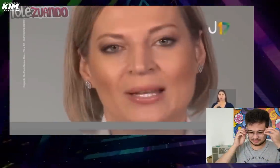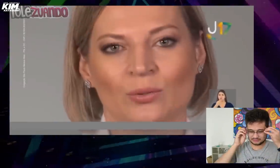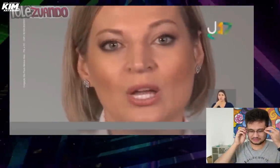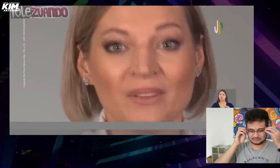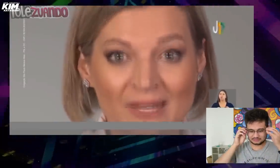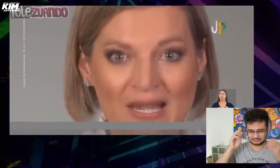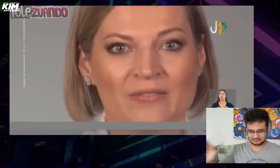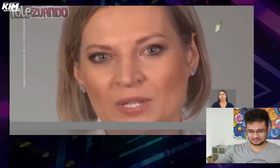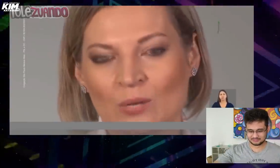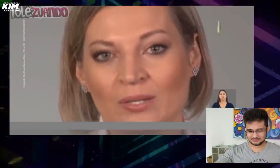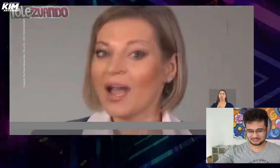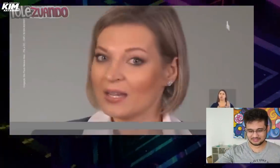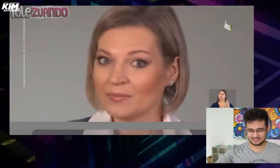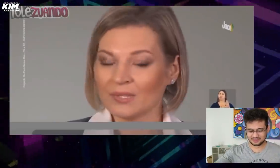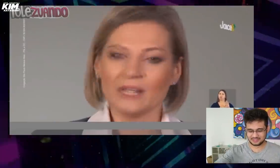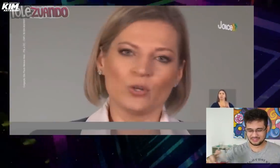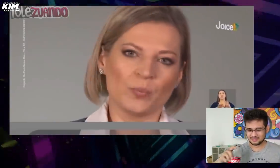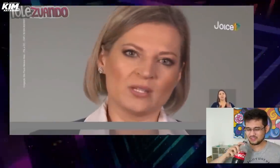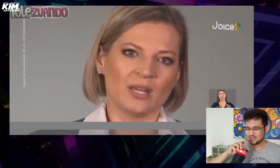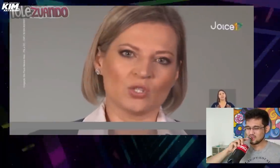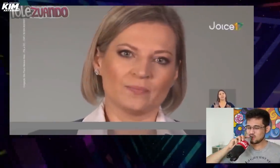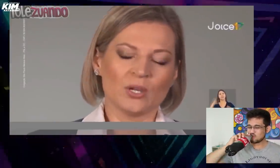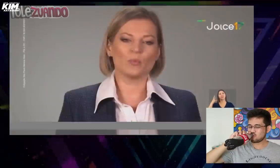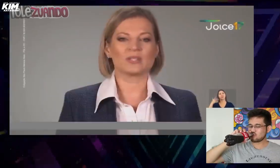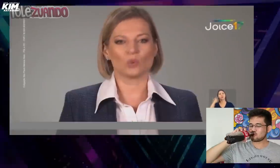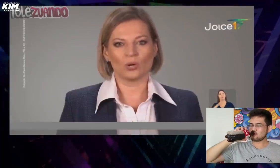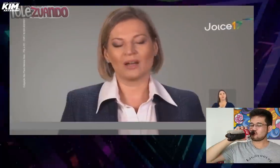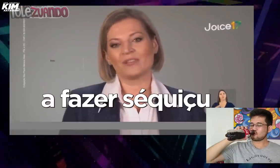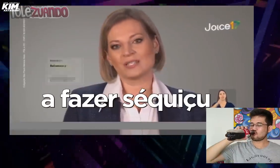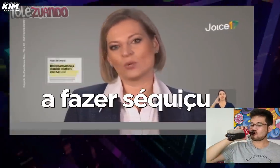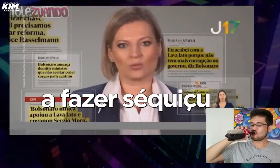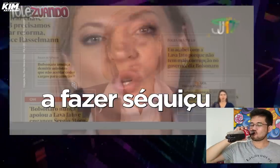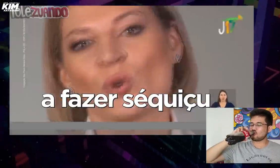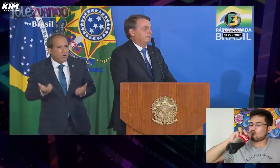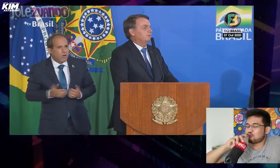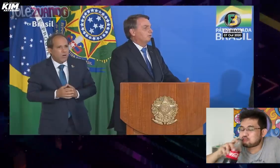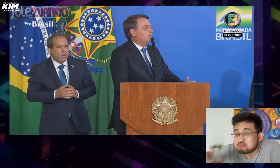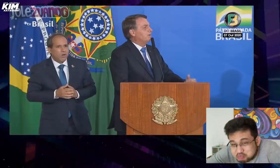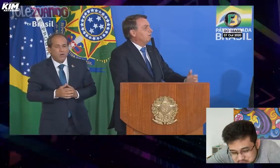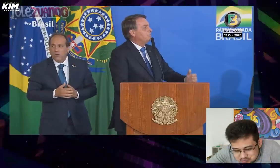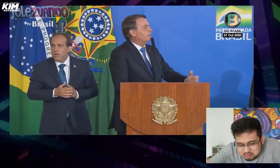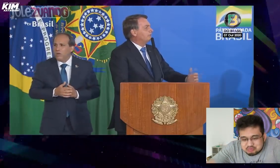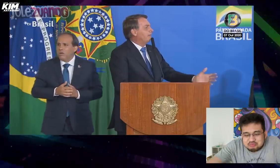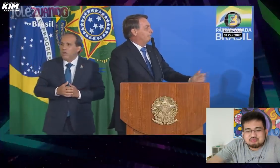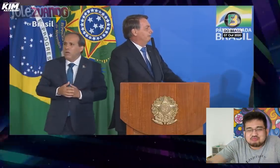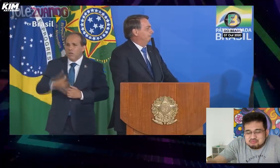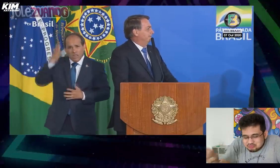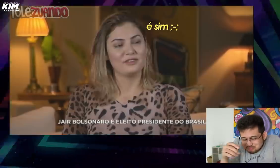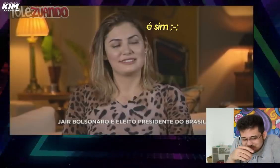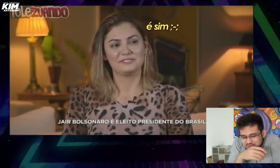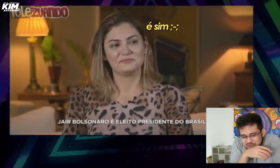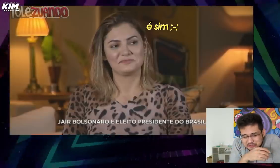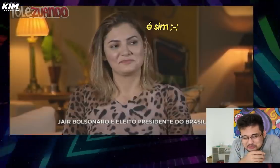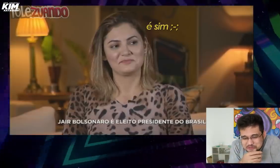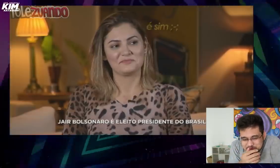contra a Lava Jato e defender a corrupção. Aí ele virou presidente e começou a fazer isso. Sou imbrochável.